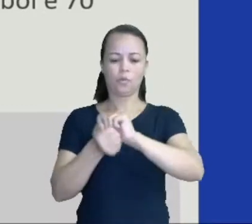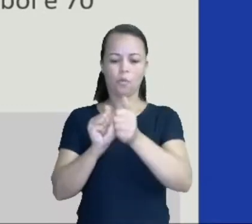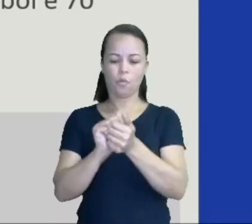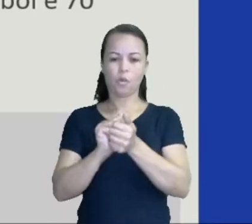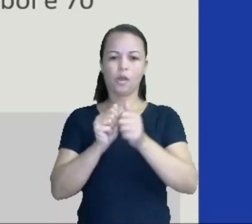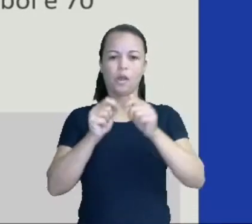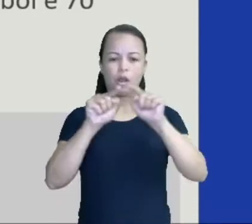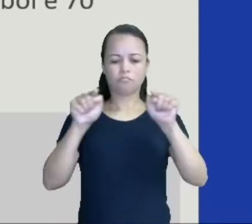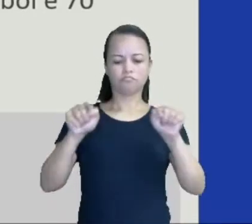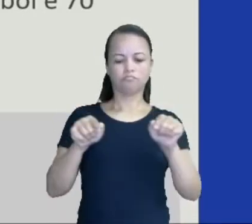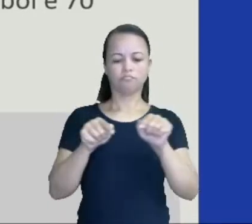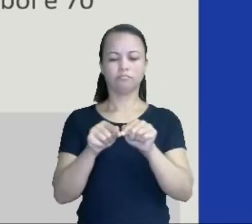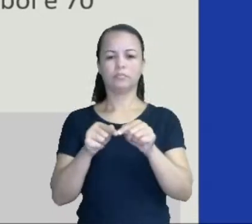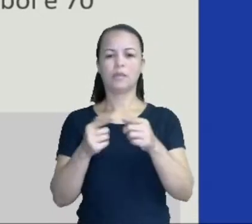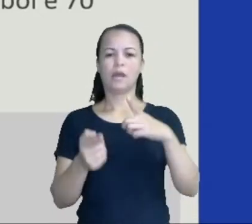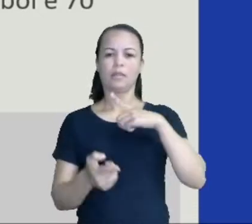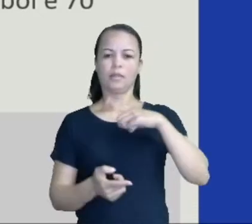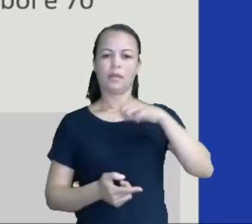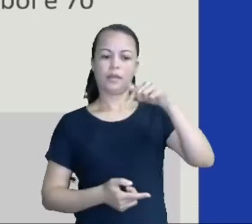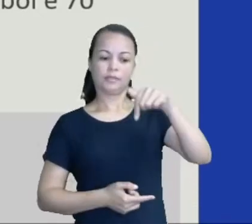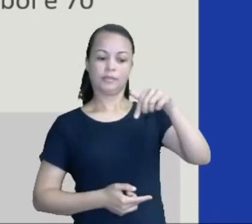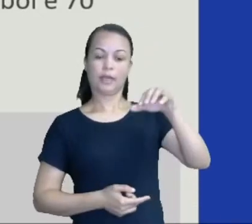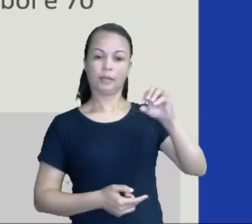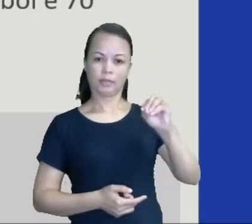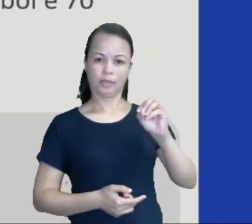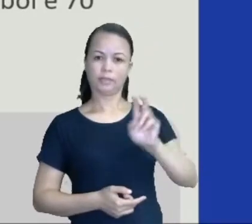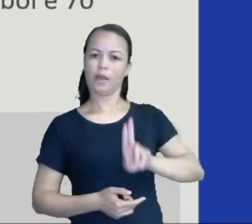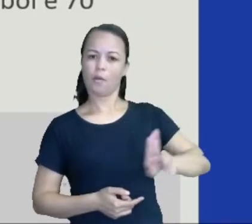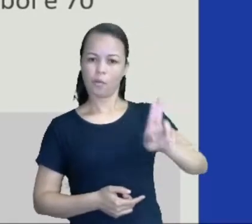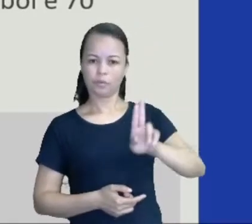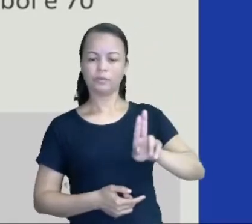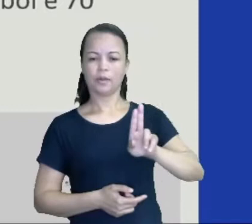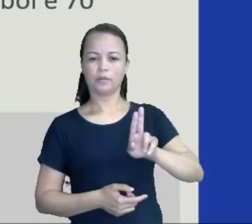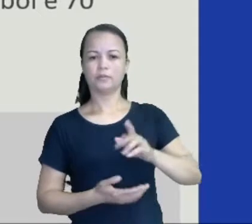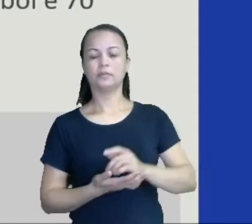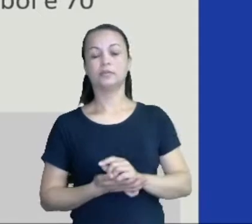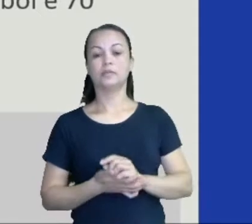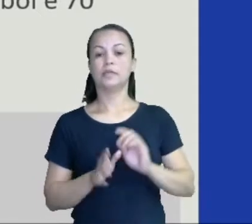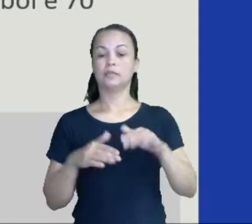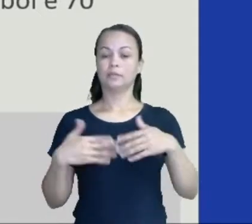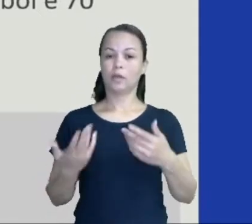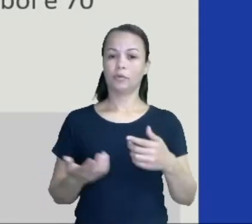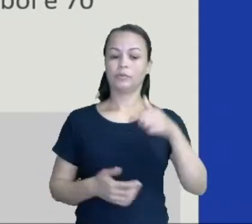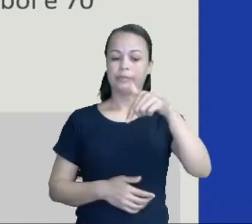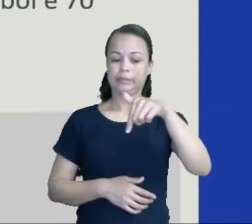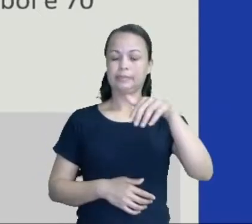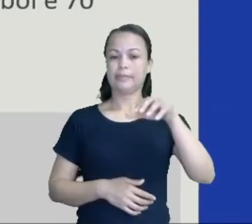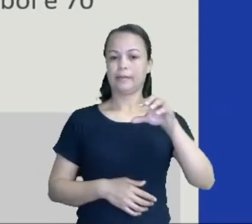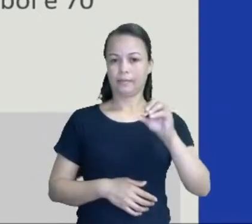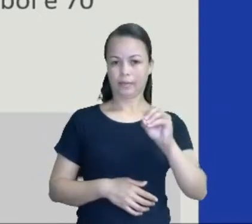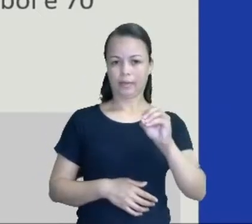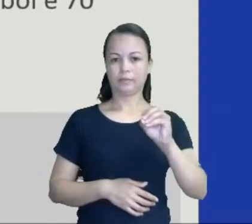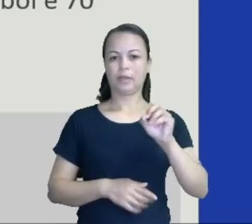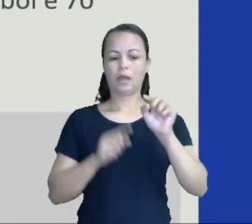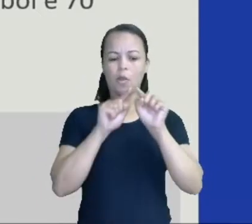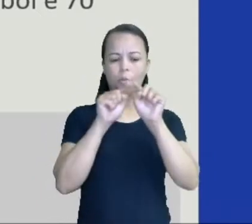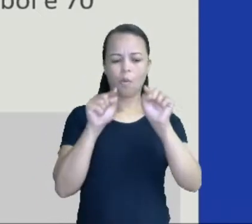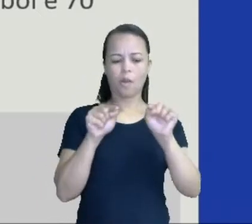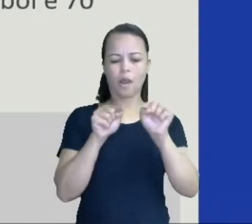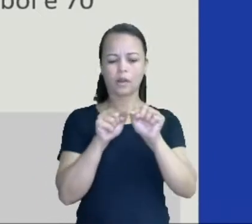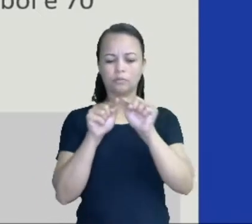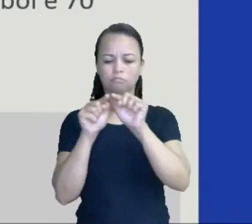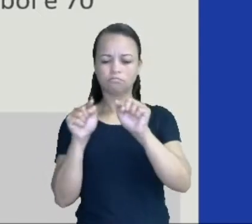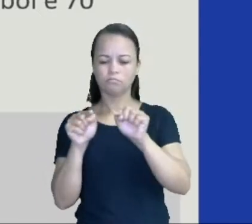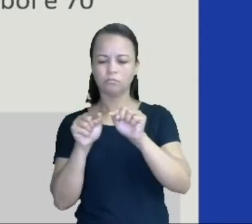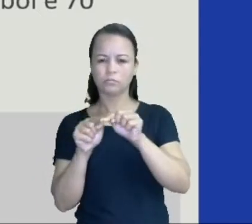futebol tem 70 unidades. Então, ele tem 70 quadrinhos na malha quadriculada.